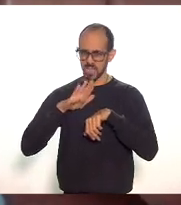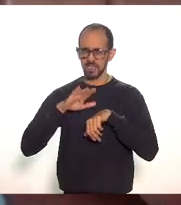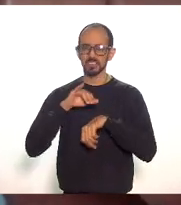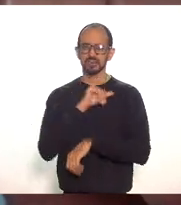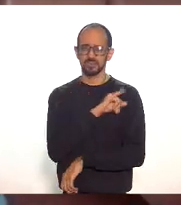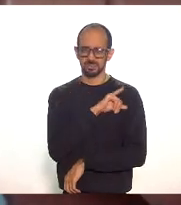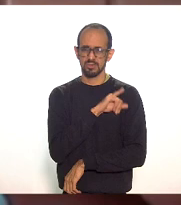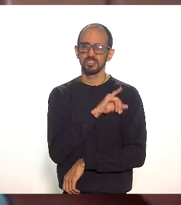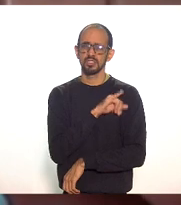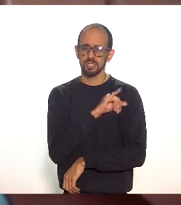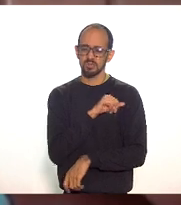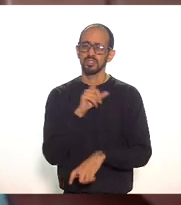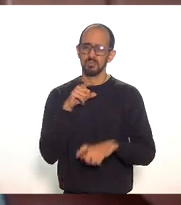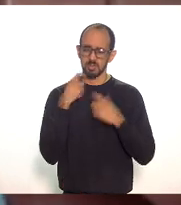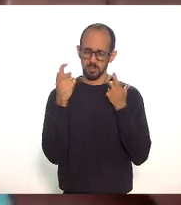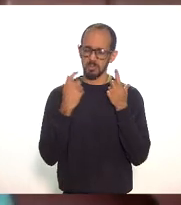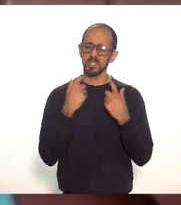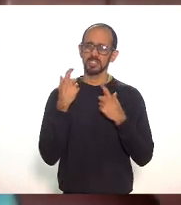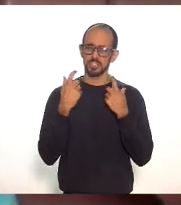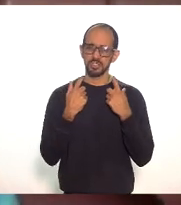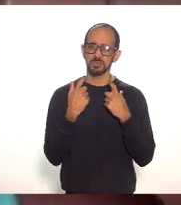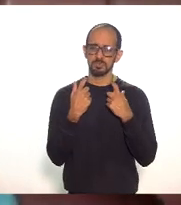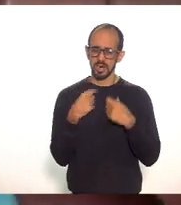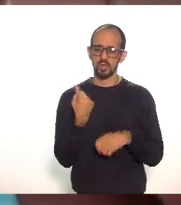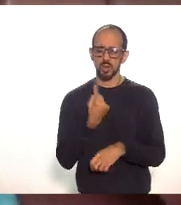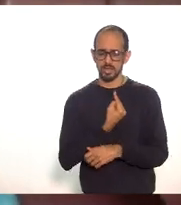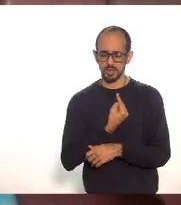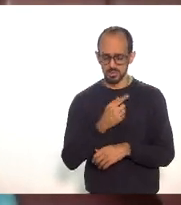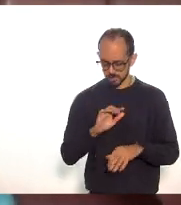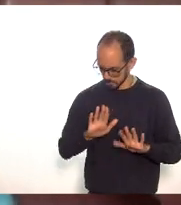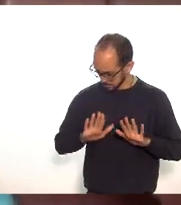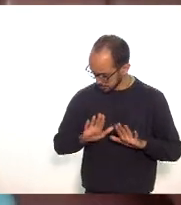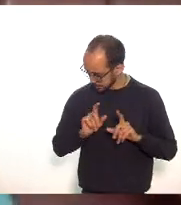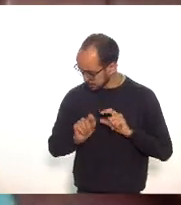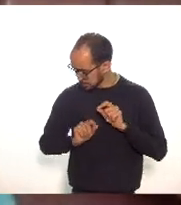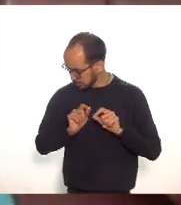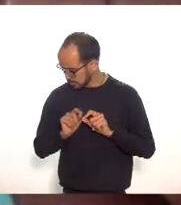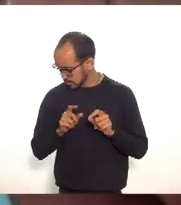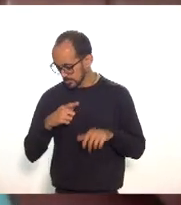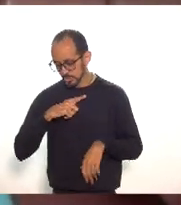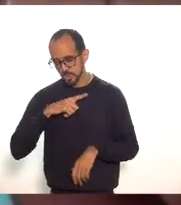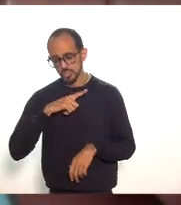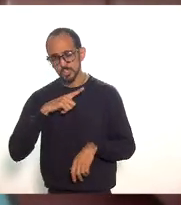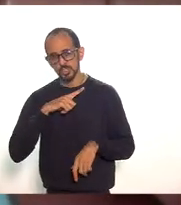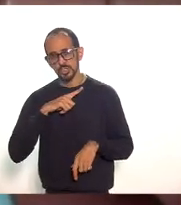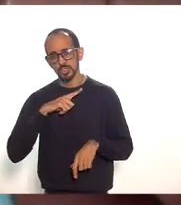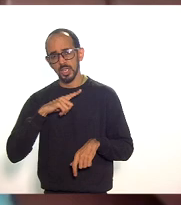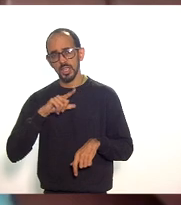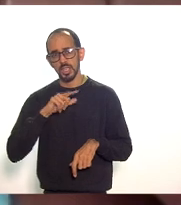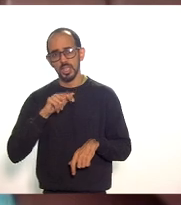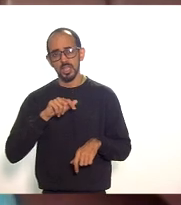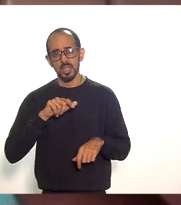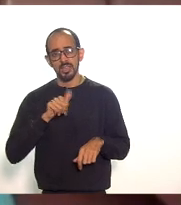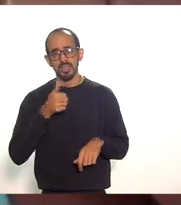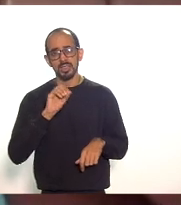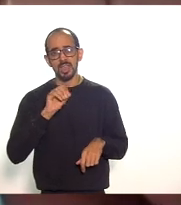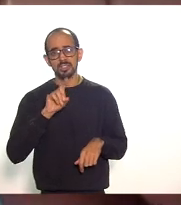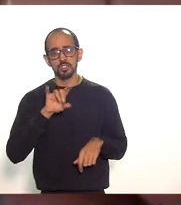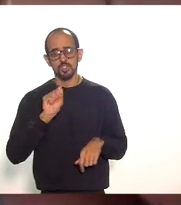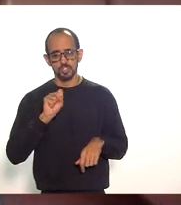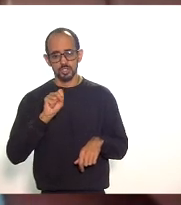Janeiro, muito preocupante, inclusive, para nós. Nós tivemos esse ato de 10 dias e duas